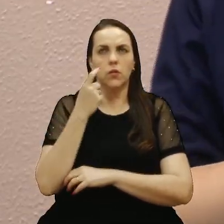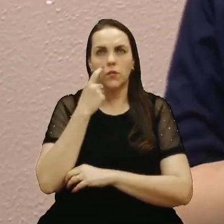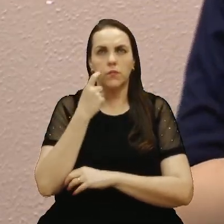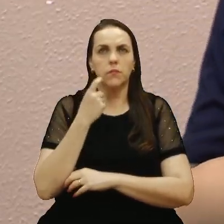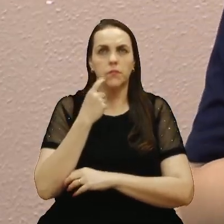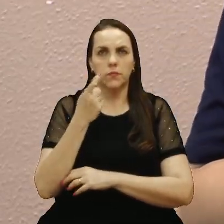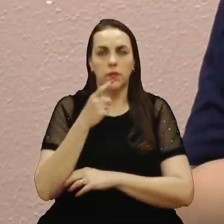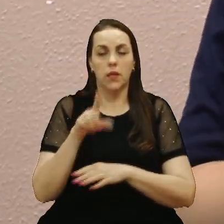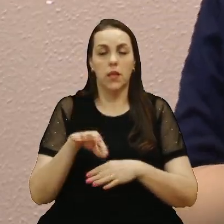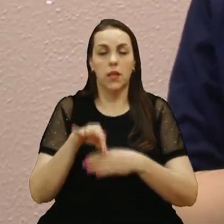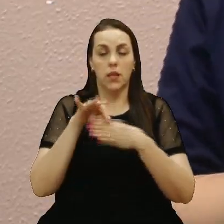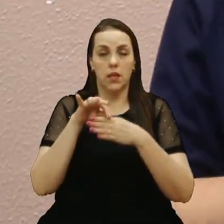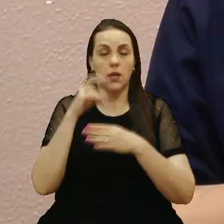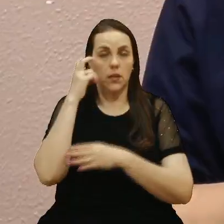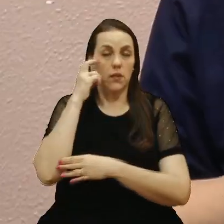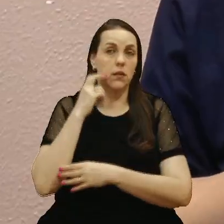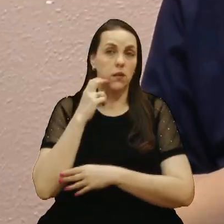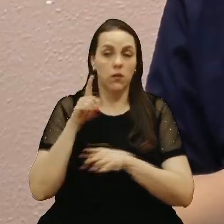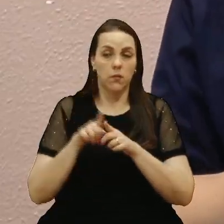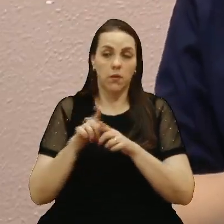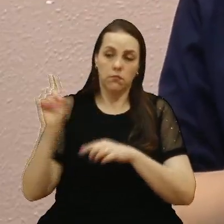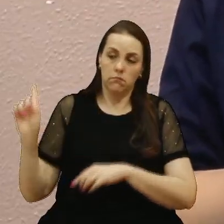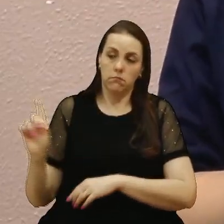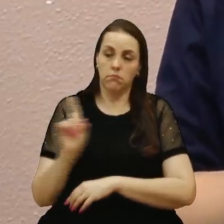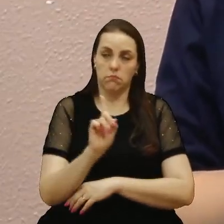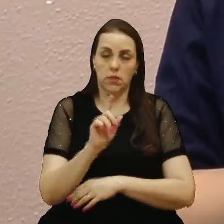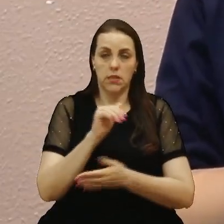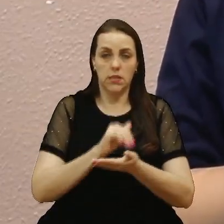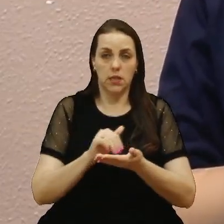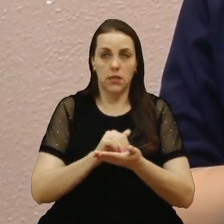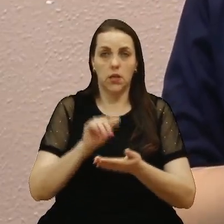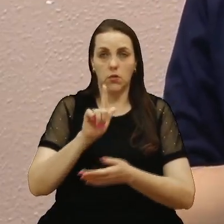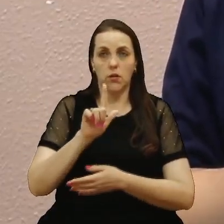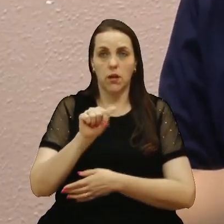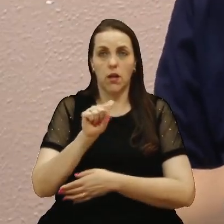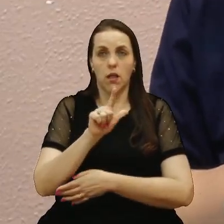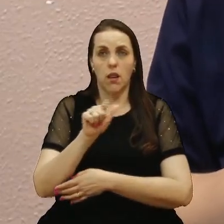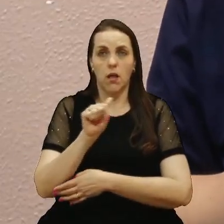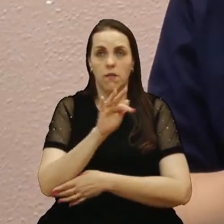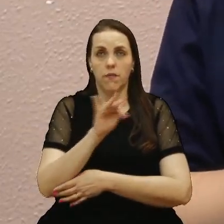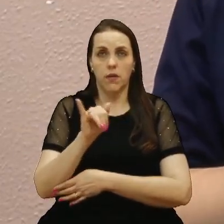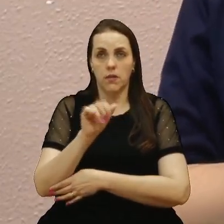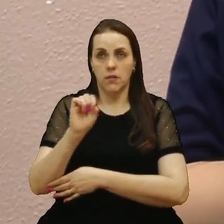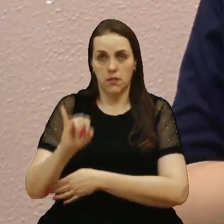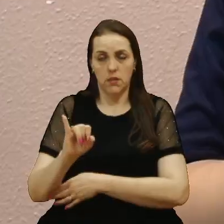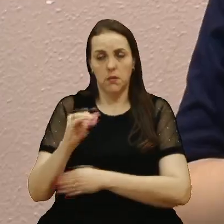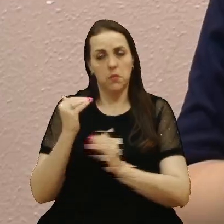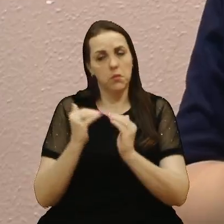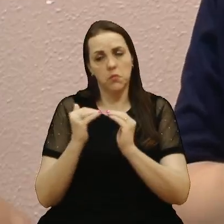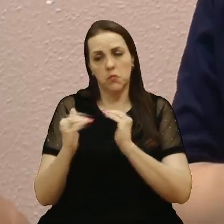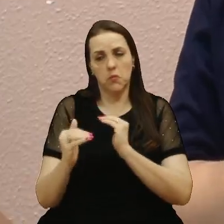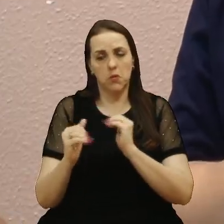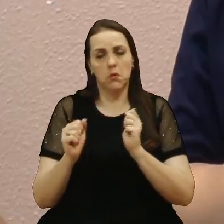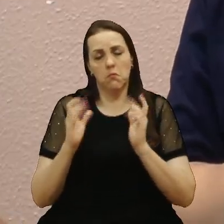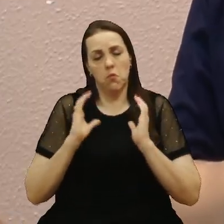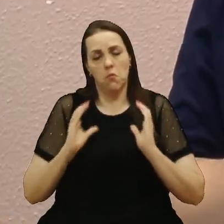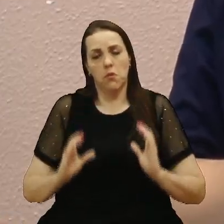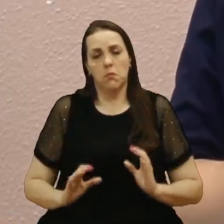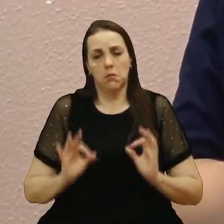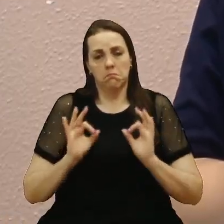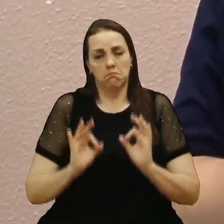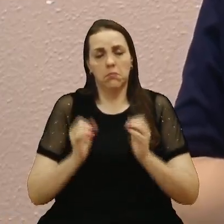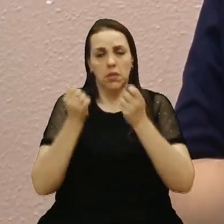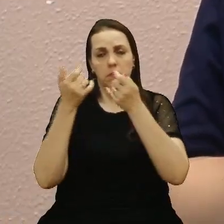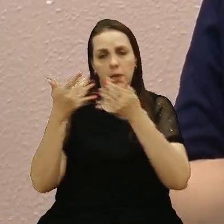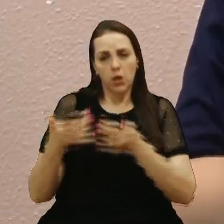Santos, sobre a vinda do Galafácio, do secretário, que podemos discordar, vereador Libardi, mas a sua postura foi exemplar. Veio aqui, explicou, teve paciência,